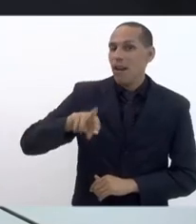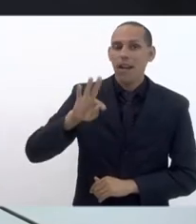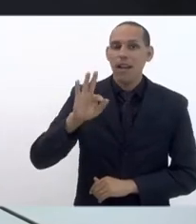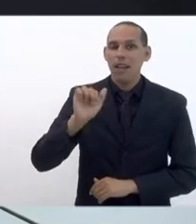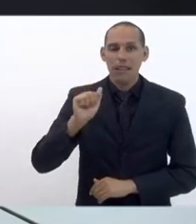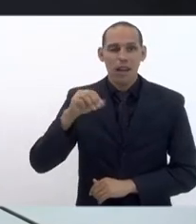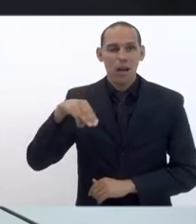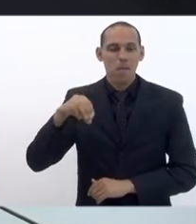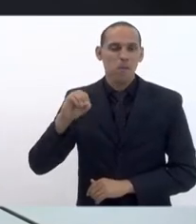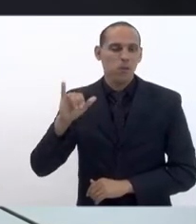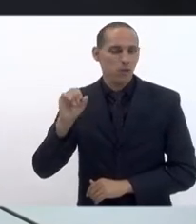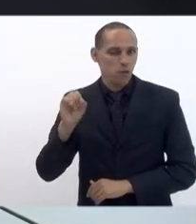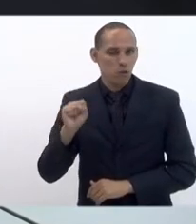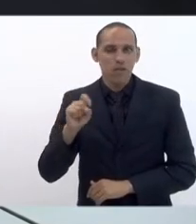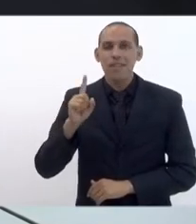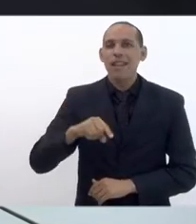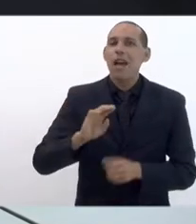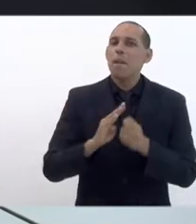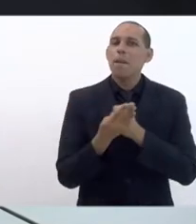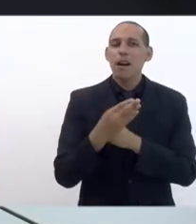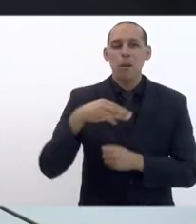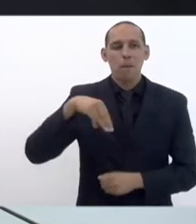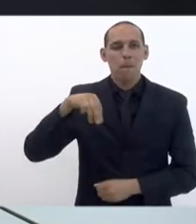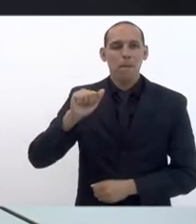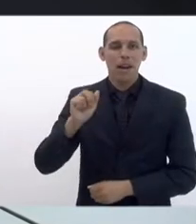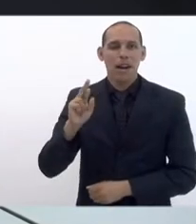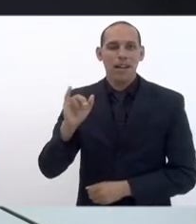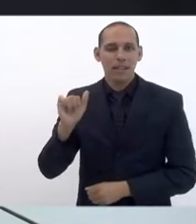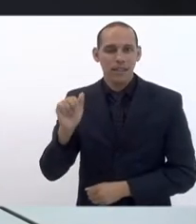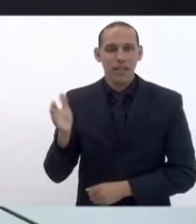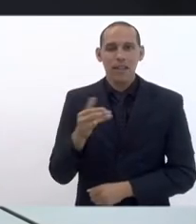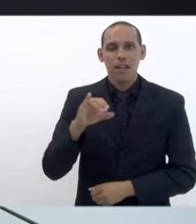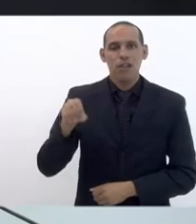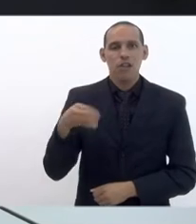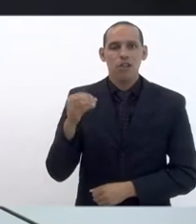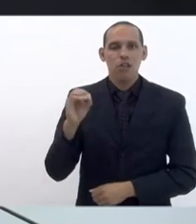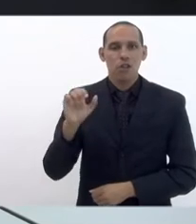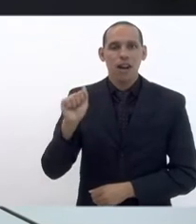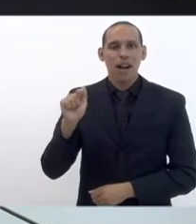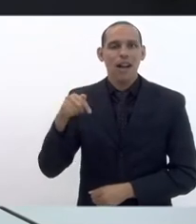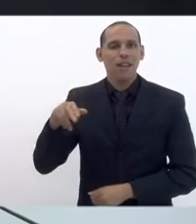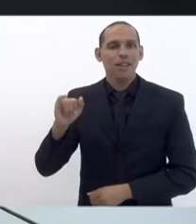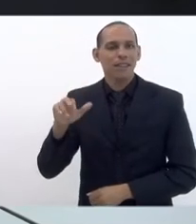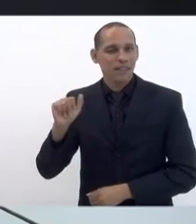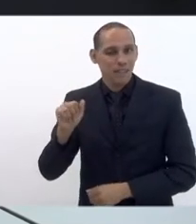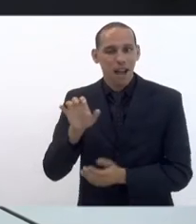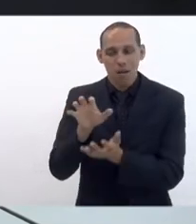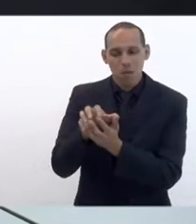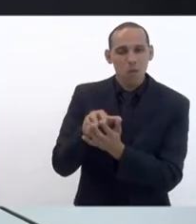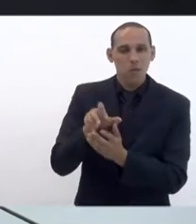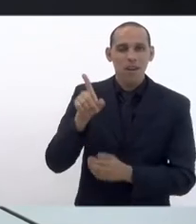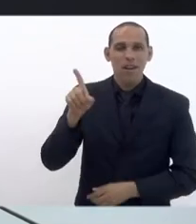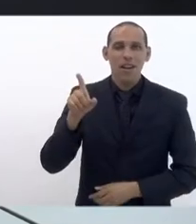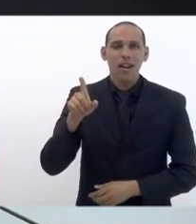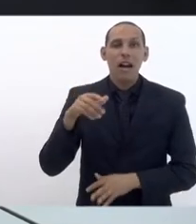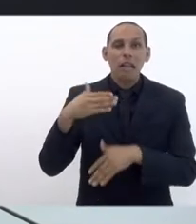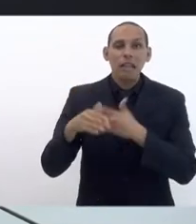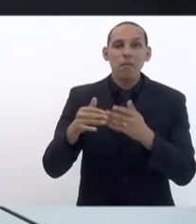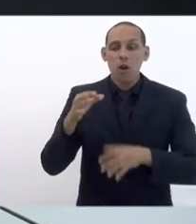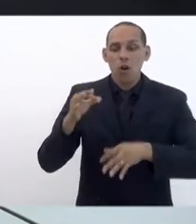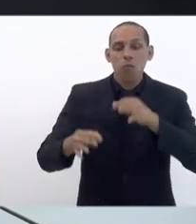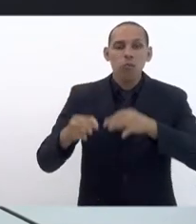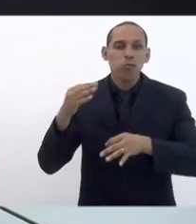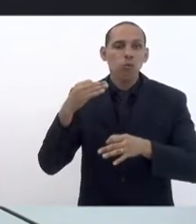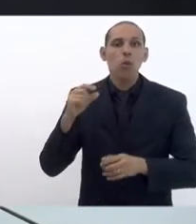diz o bairro de Maria Joaquina, em Búzios, que posteriormente na justiça foi